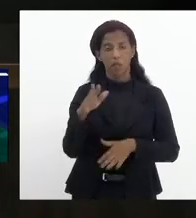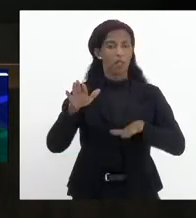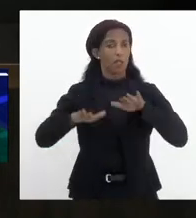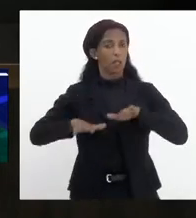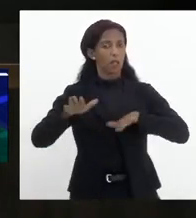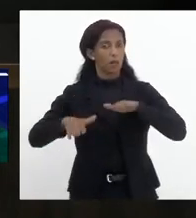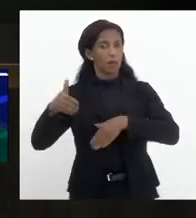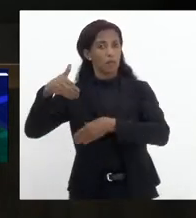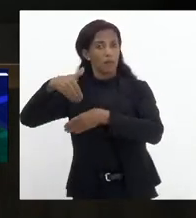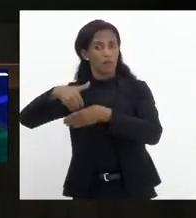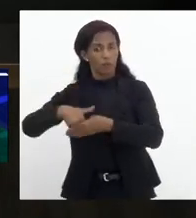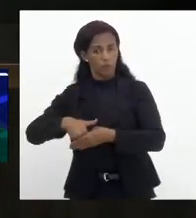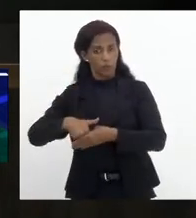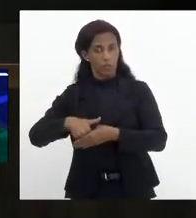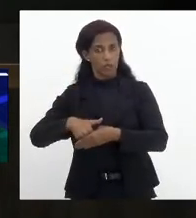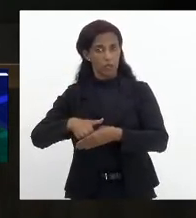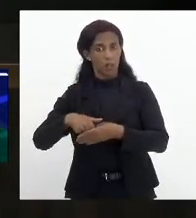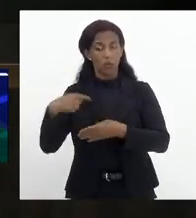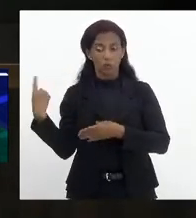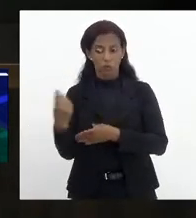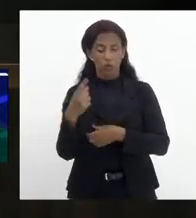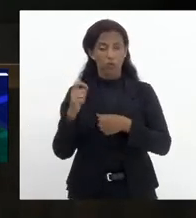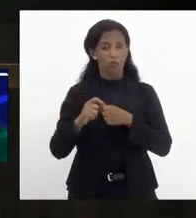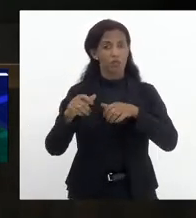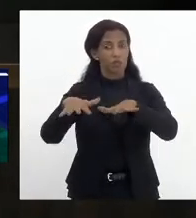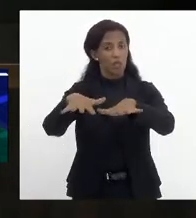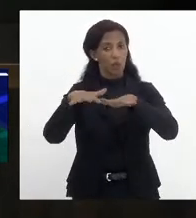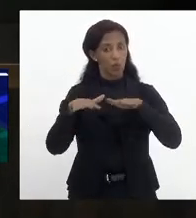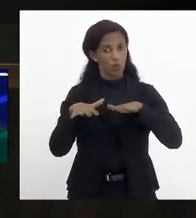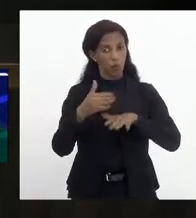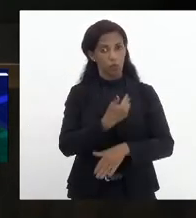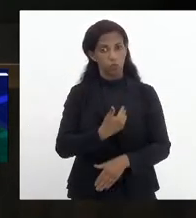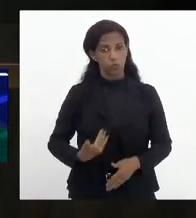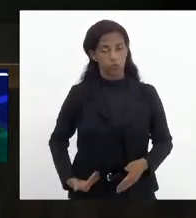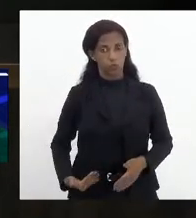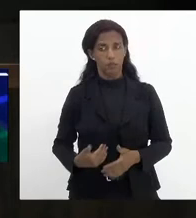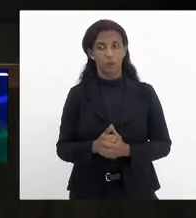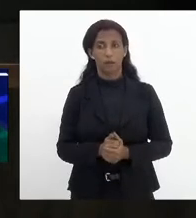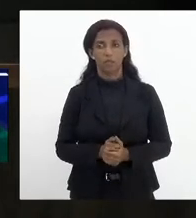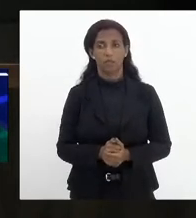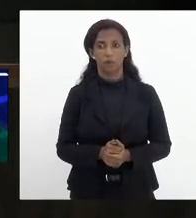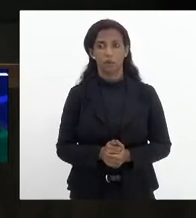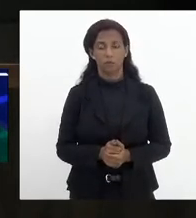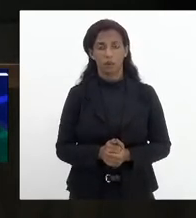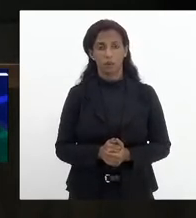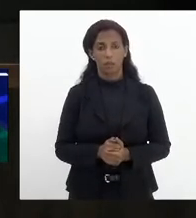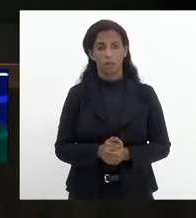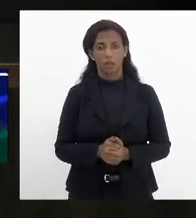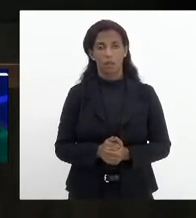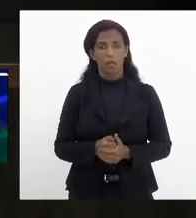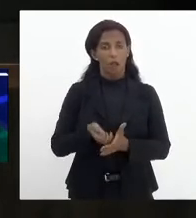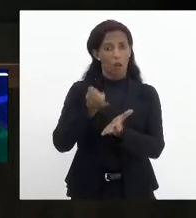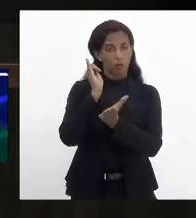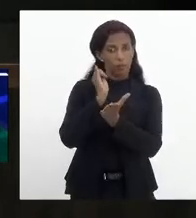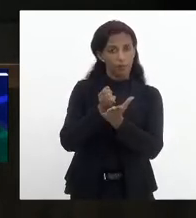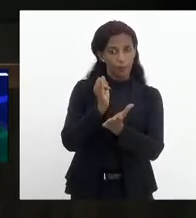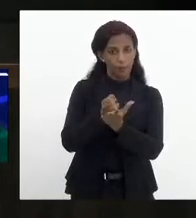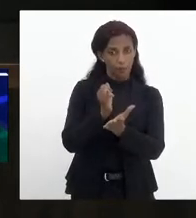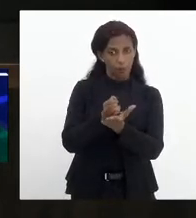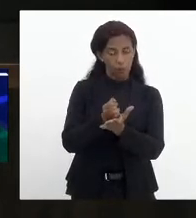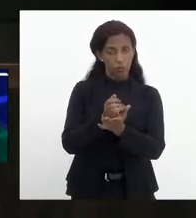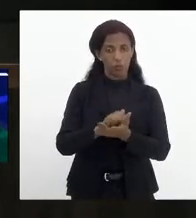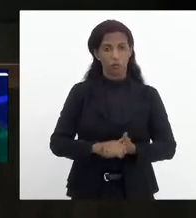Independente da votação na próxima semana, nós vamos fazer audiências públicas em relação aos benefícios fiscais.